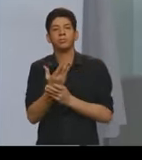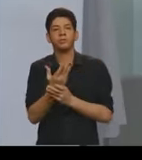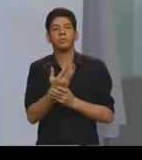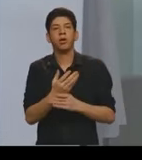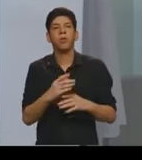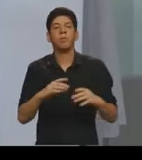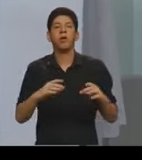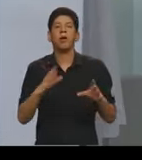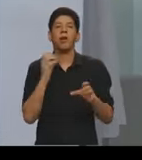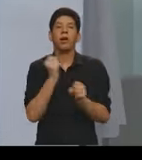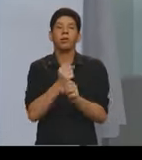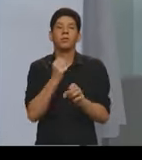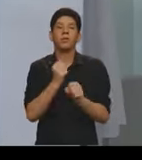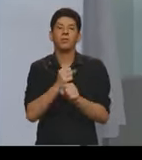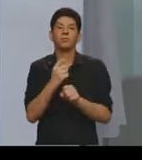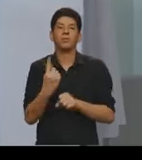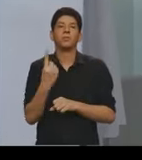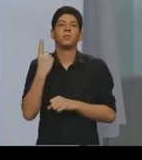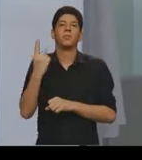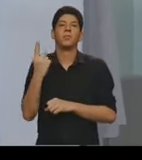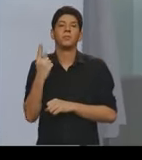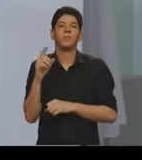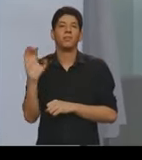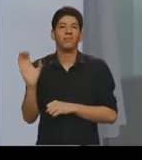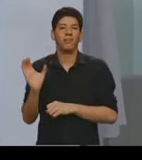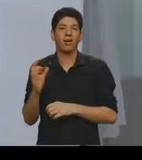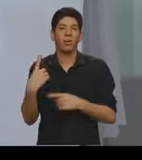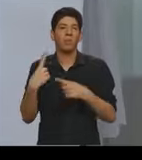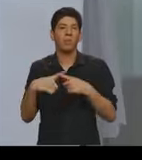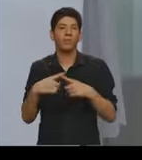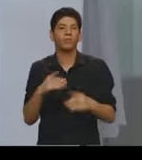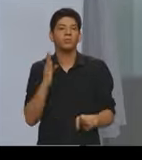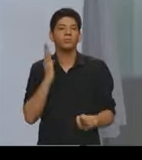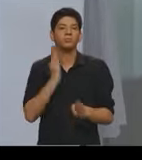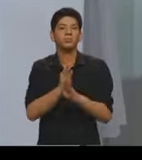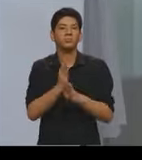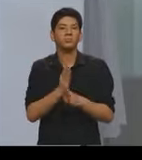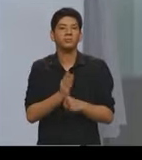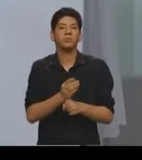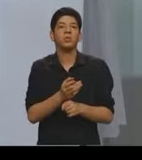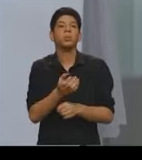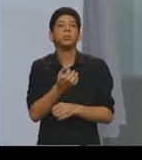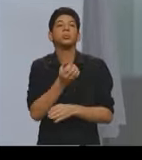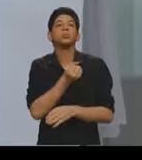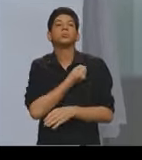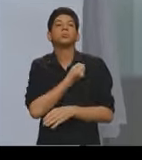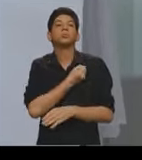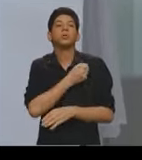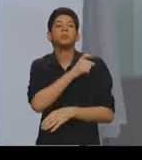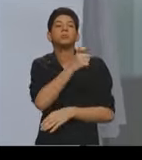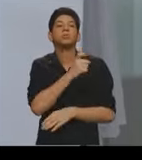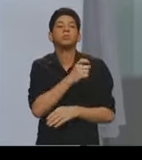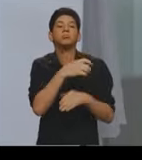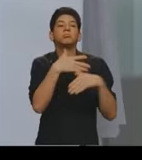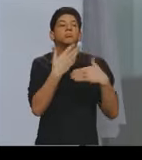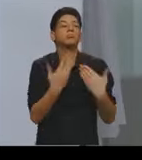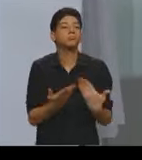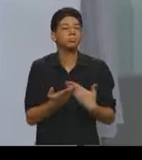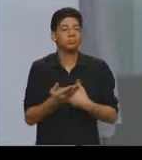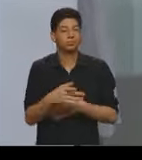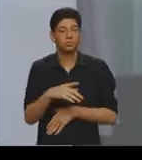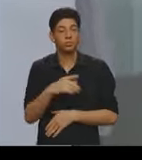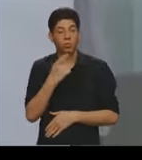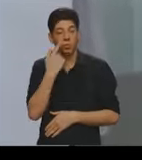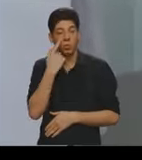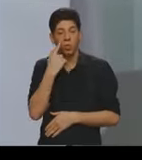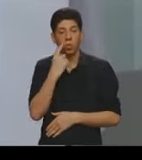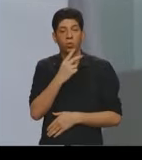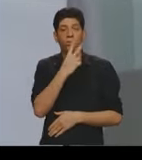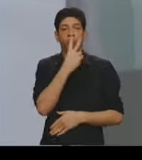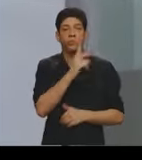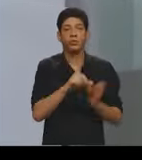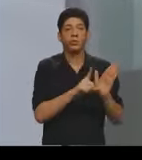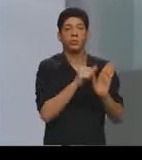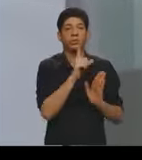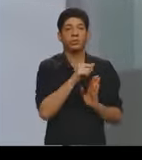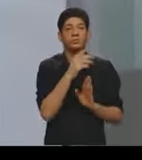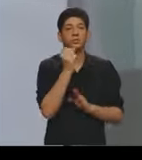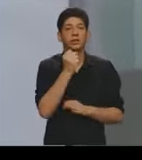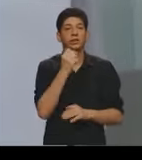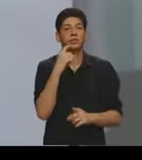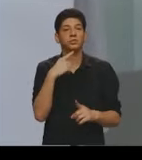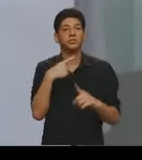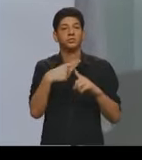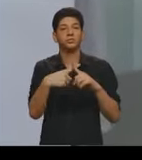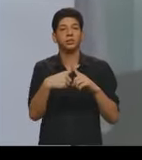grau, porque eu quero descobrir o valor de x. Então, eu tenho 2 litros de leite vezes